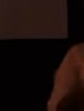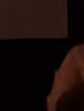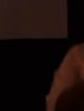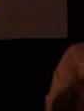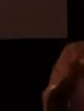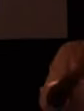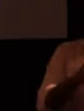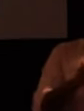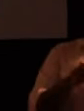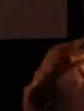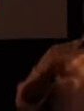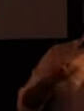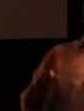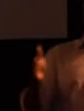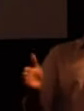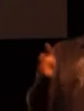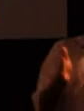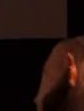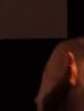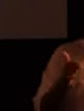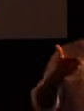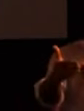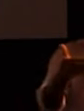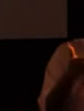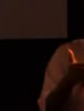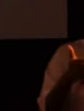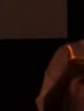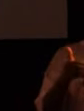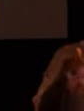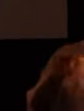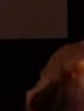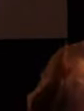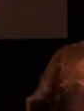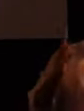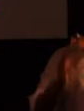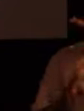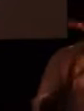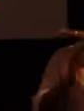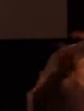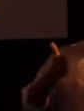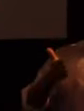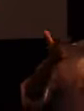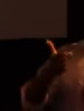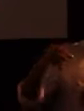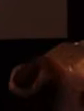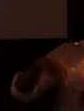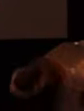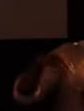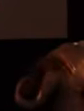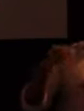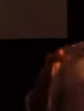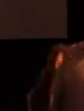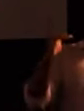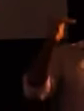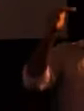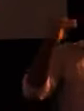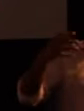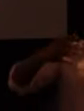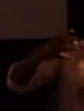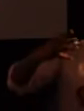tem recuos para edifícios com altura até 12 metros, a gente está falando de prédios aí de 4